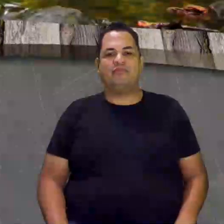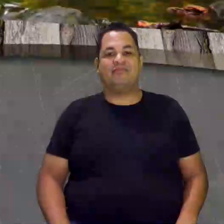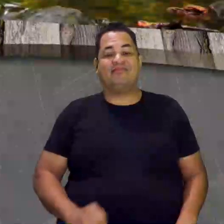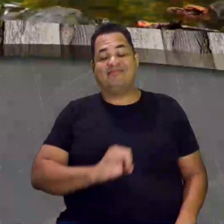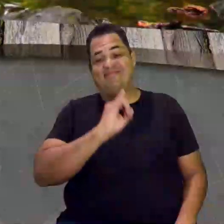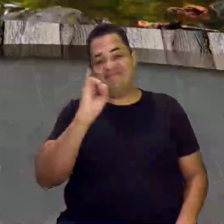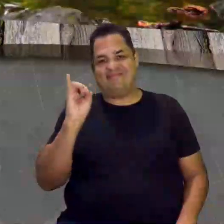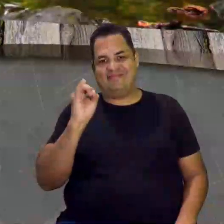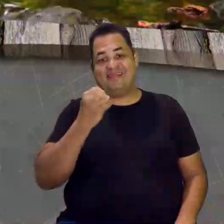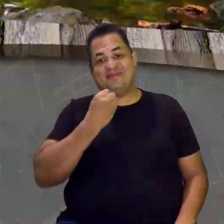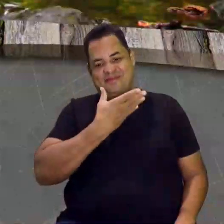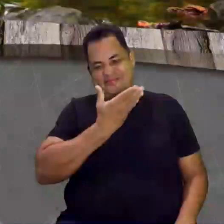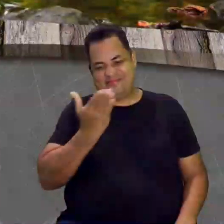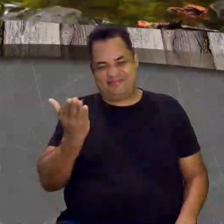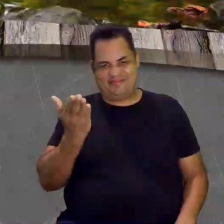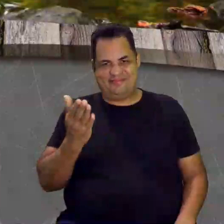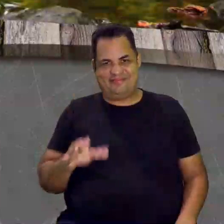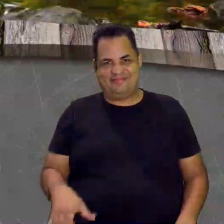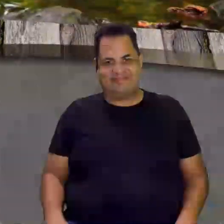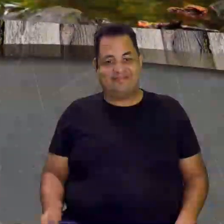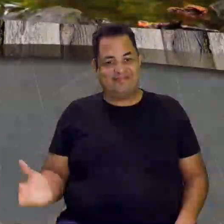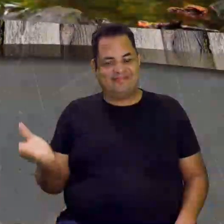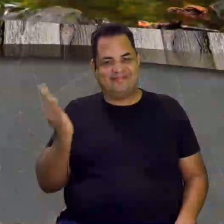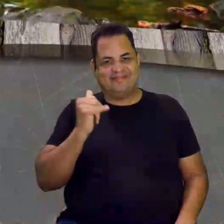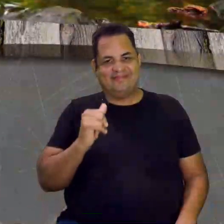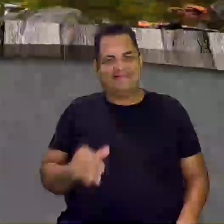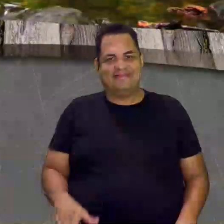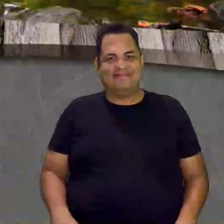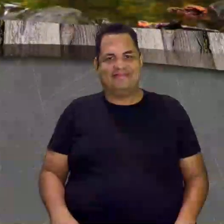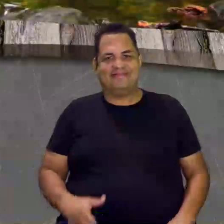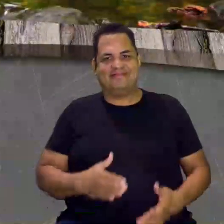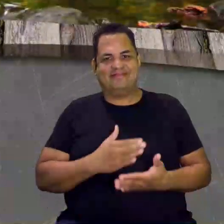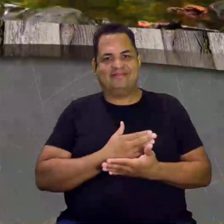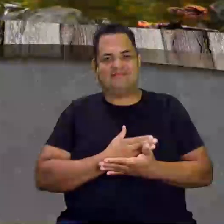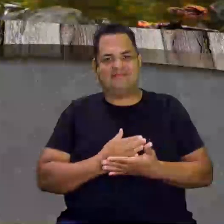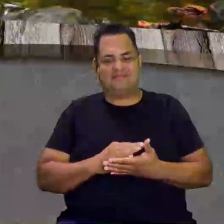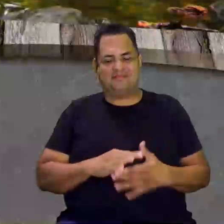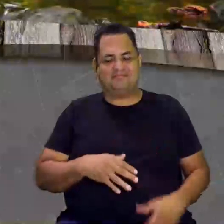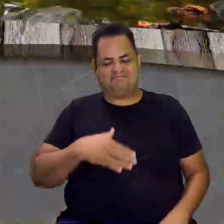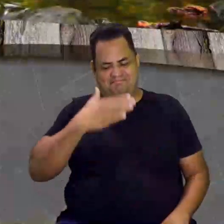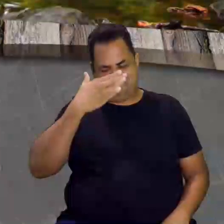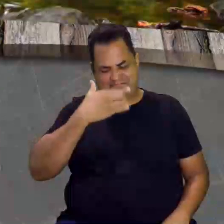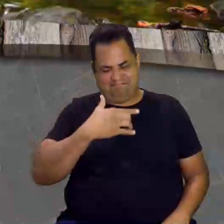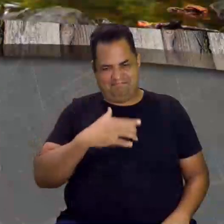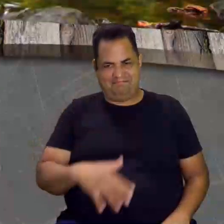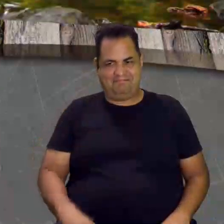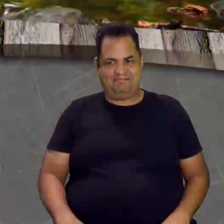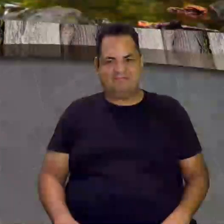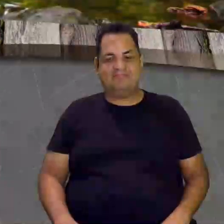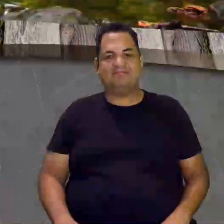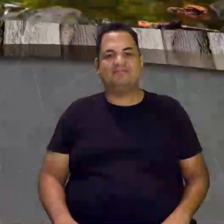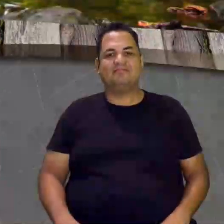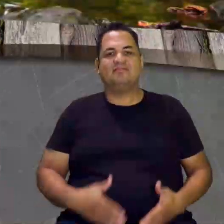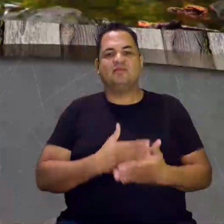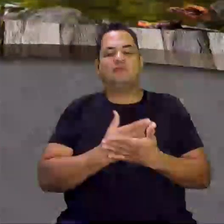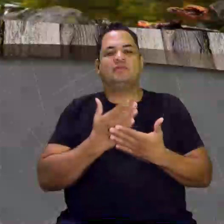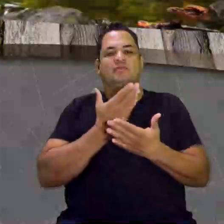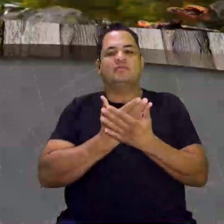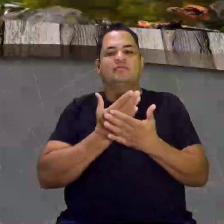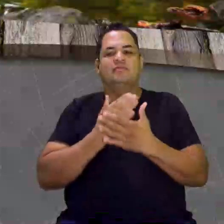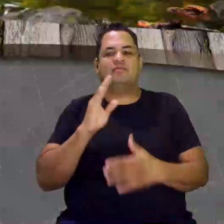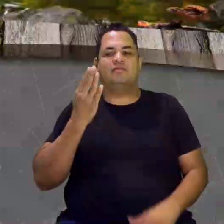Oi, tudo bem com vocês? Vamos lá? A gente começa muito sério, né? Vamos começar mais uma aula de